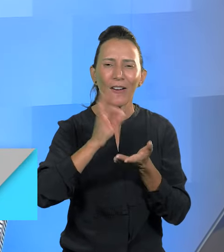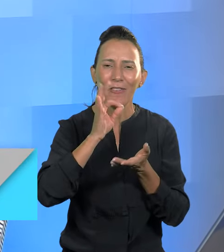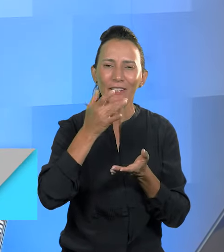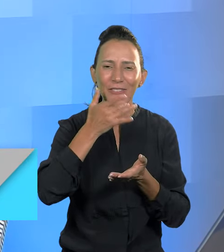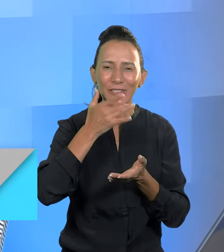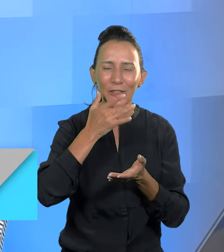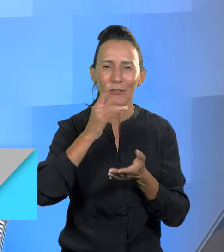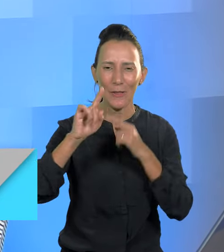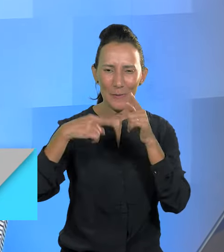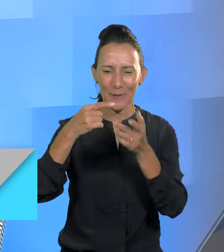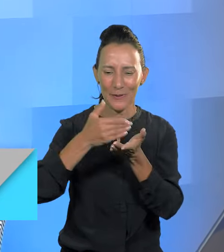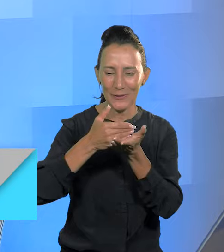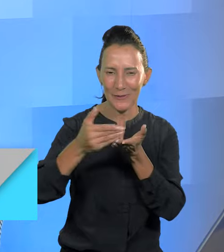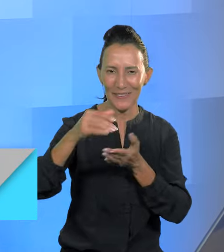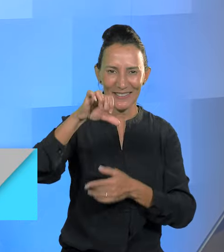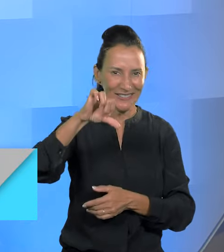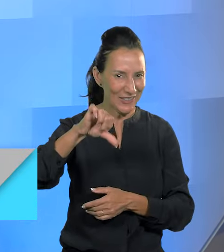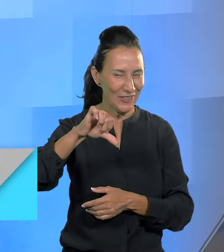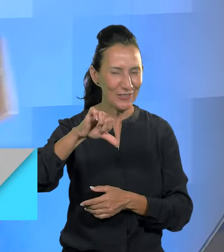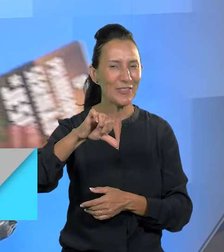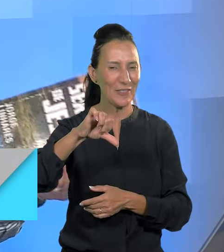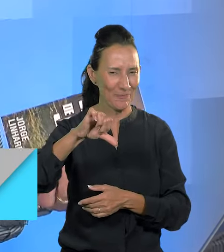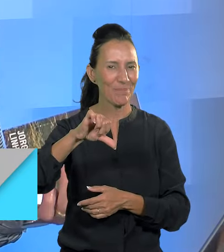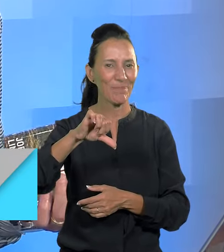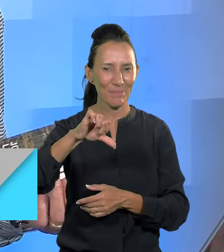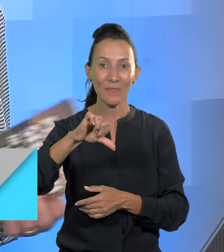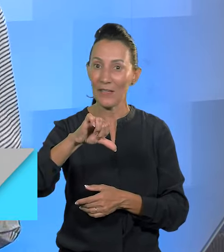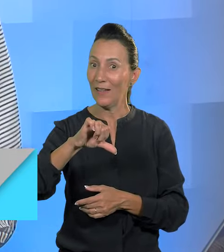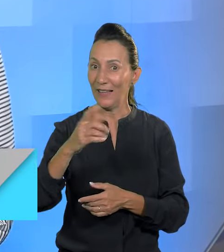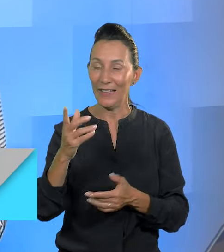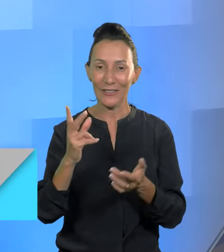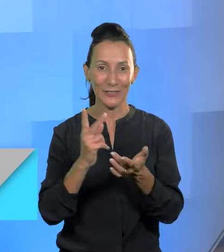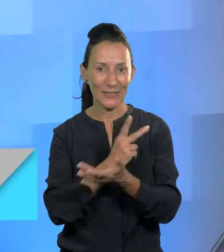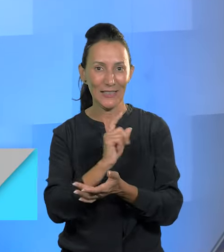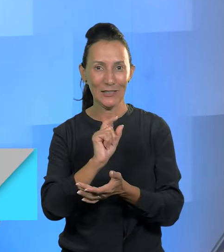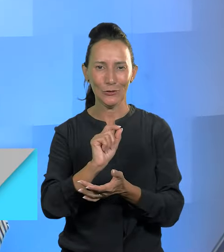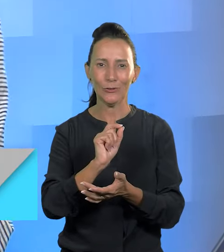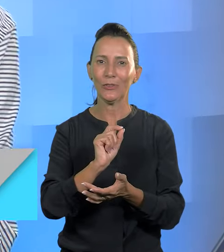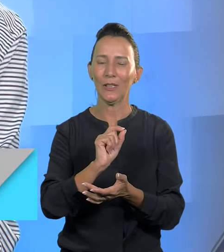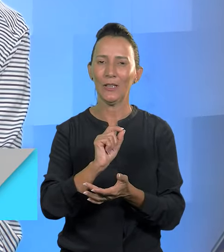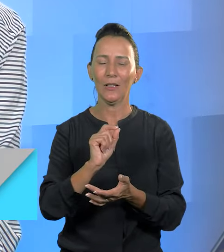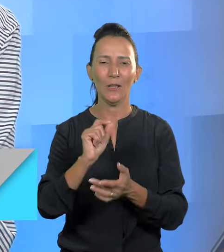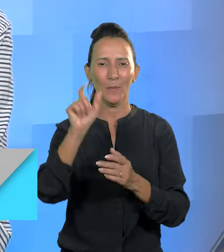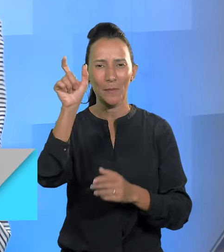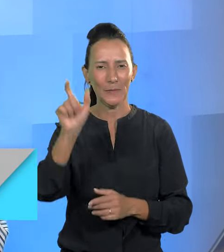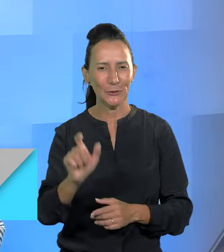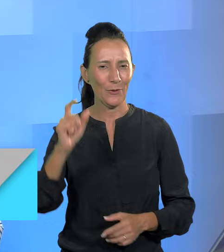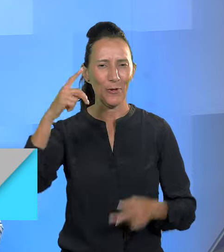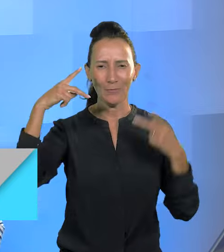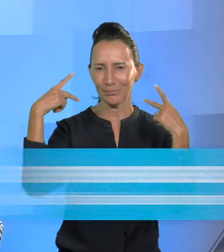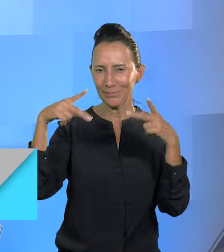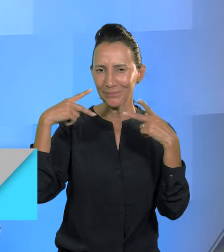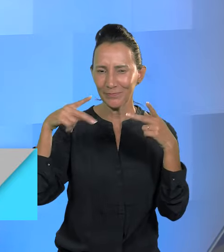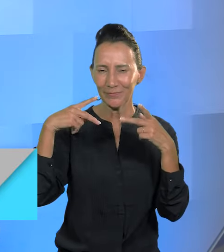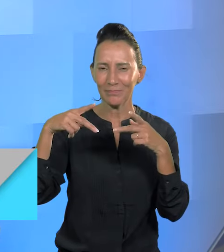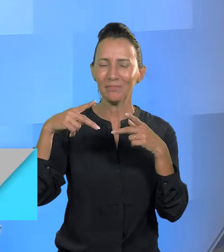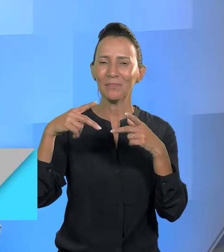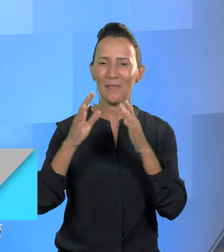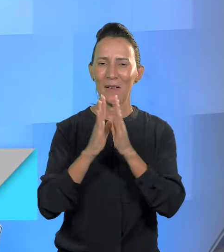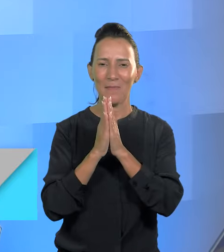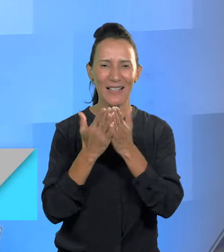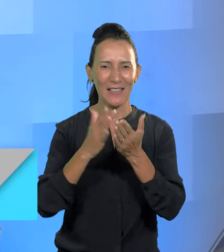e depois a partir das 9h, que legal, aí temos uma preeleção, um preletor, trazendo